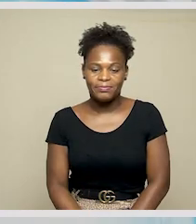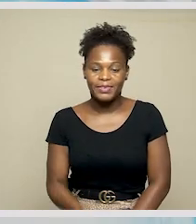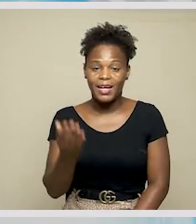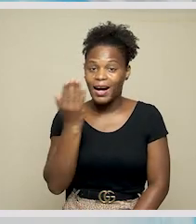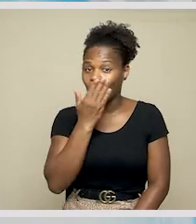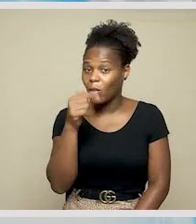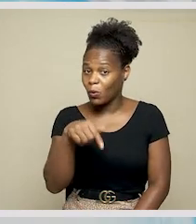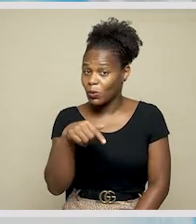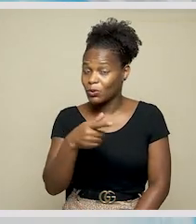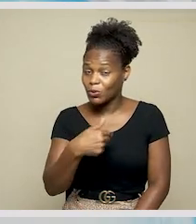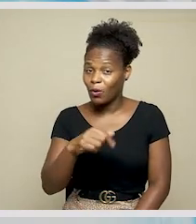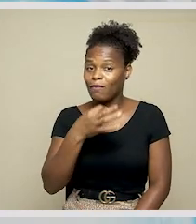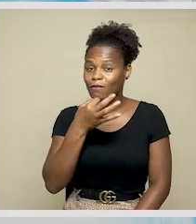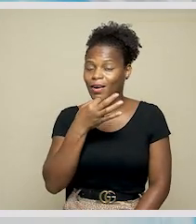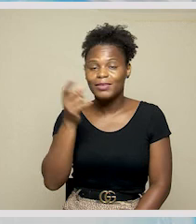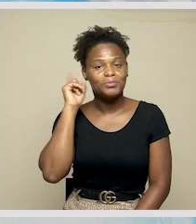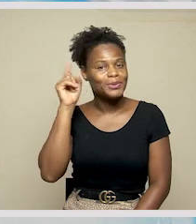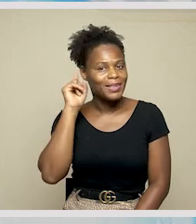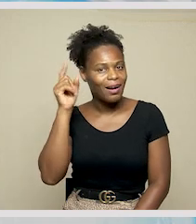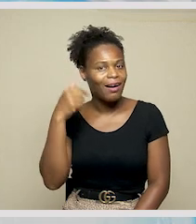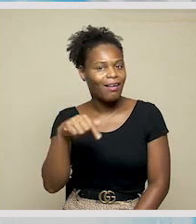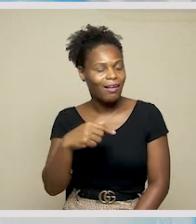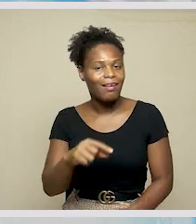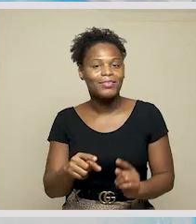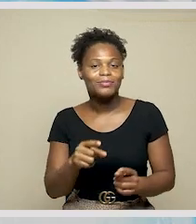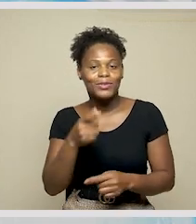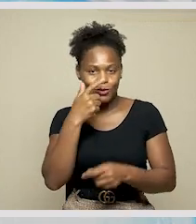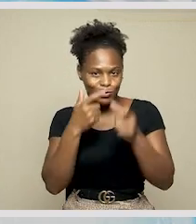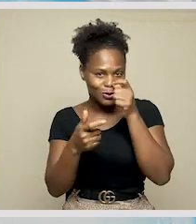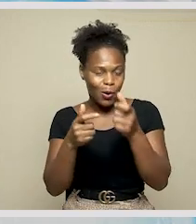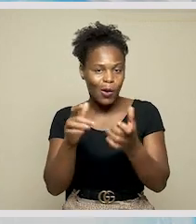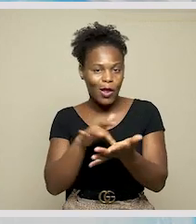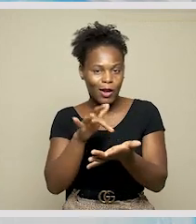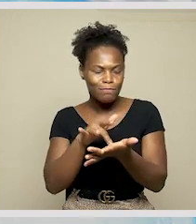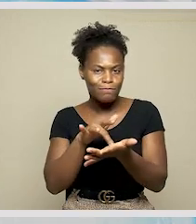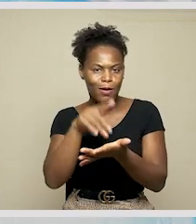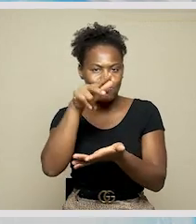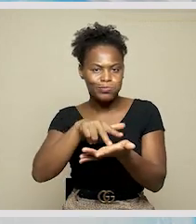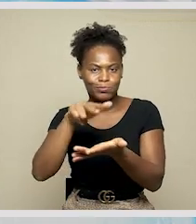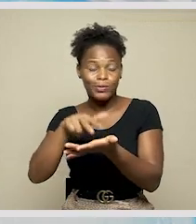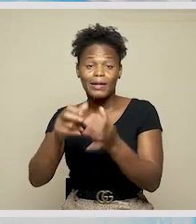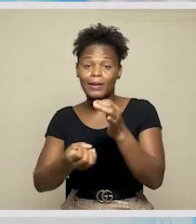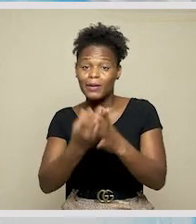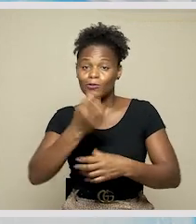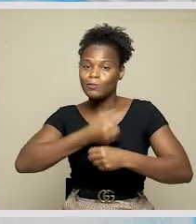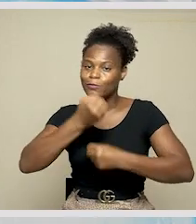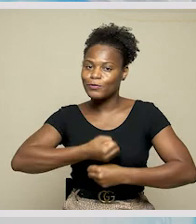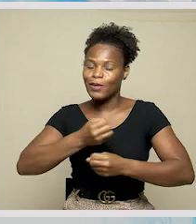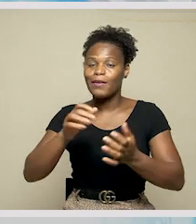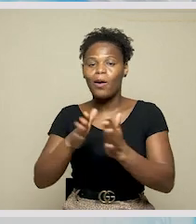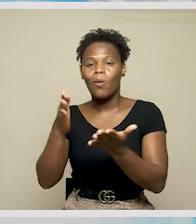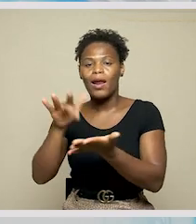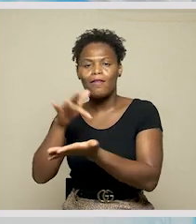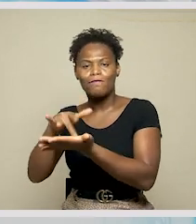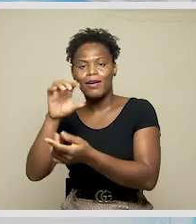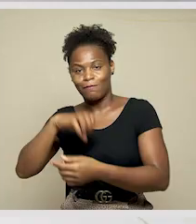Na nossa aula de hoje, falamos da importância que tiveram os periódicos no nascimento e na afirmação da